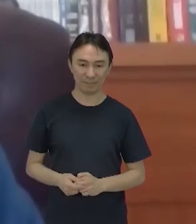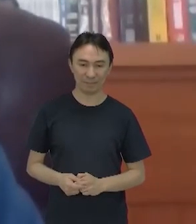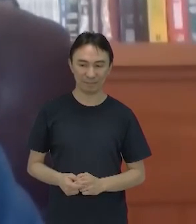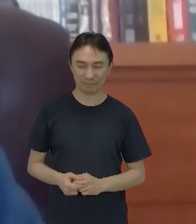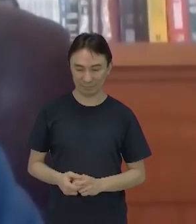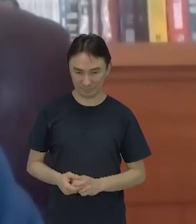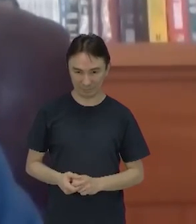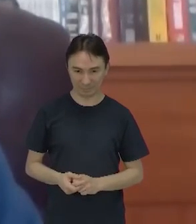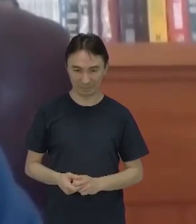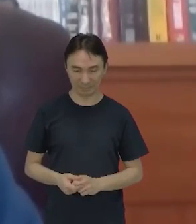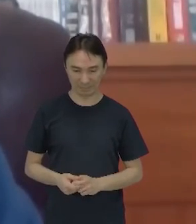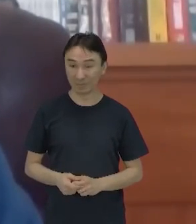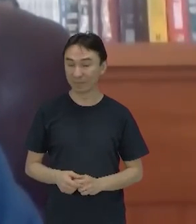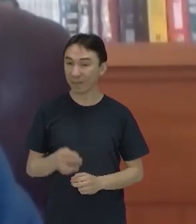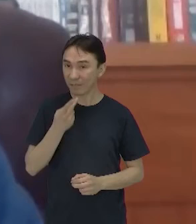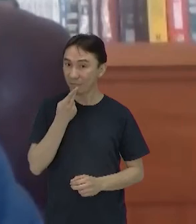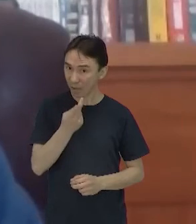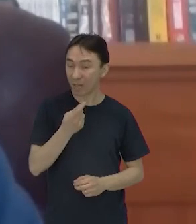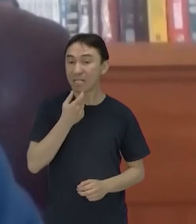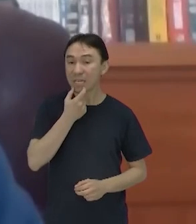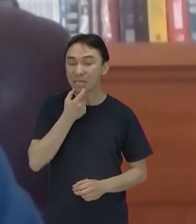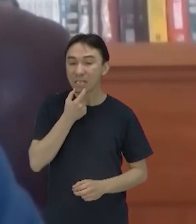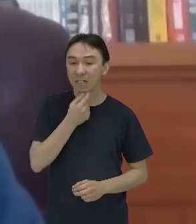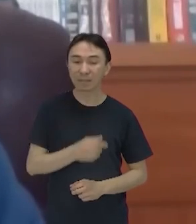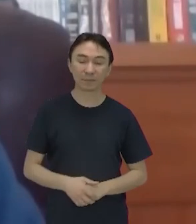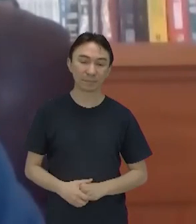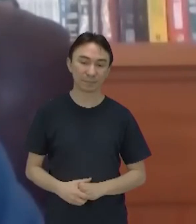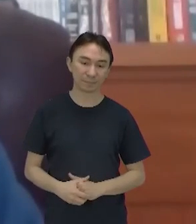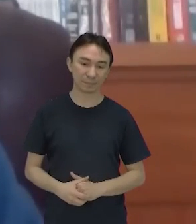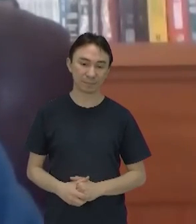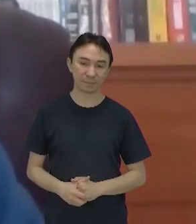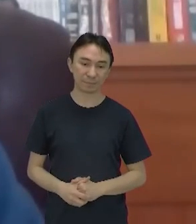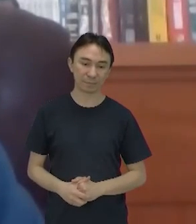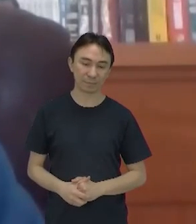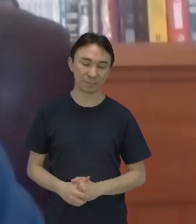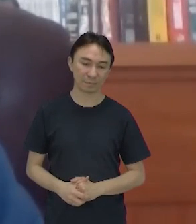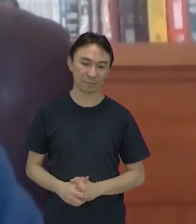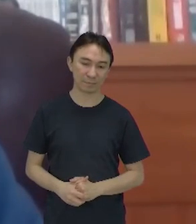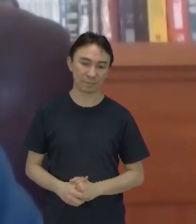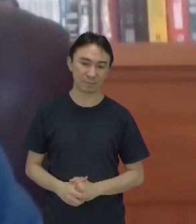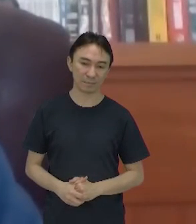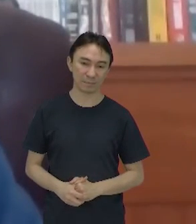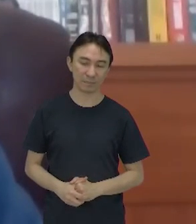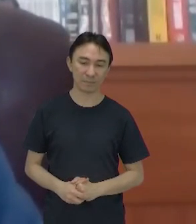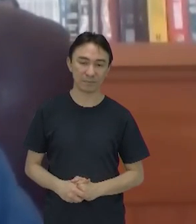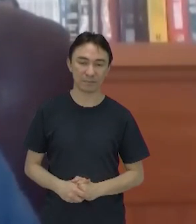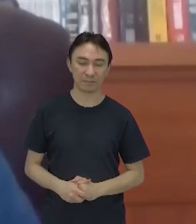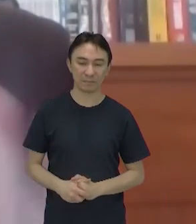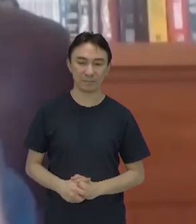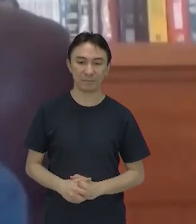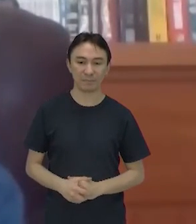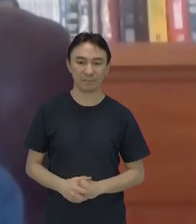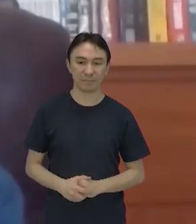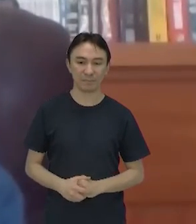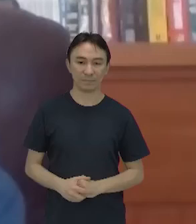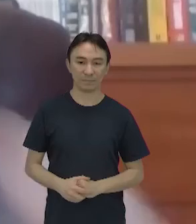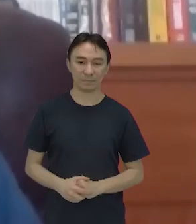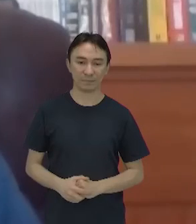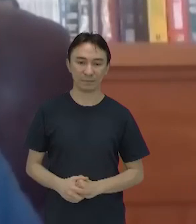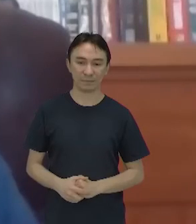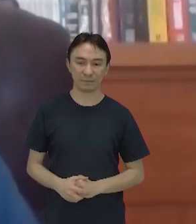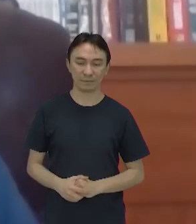mutant is Spiral, and she was a villain, but she has